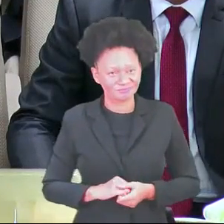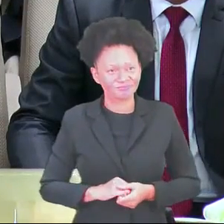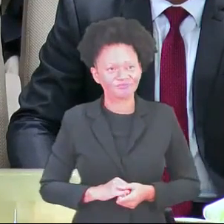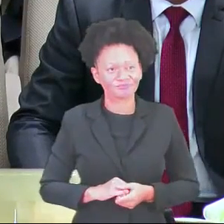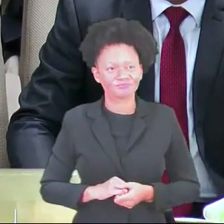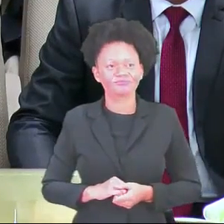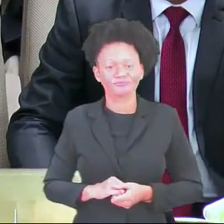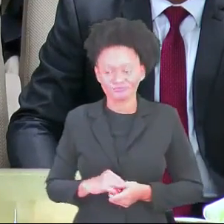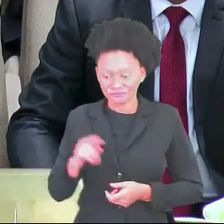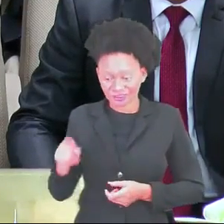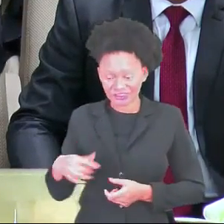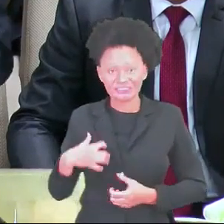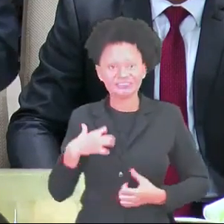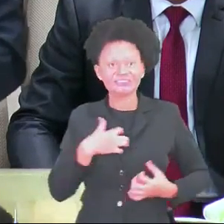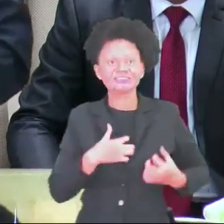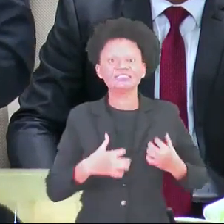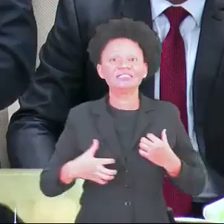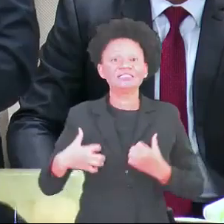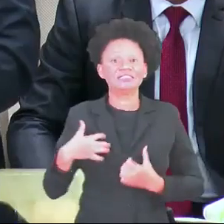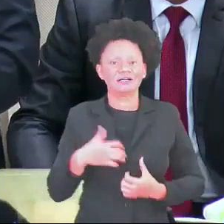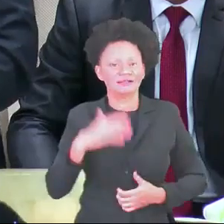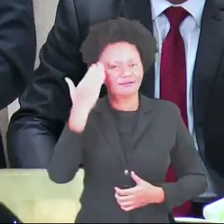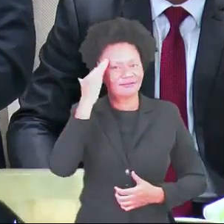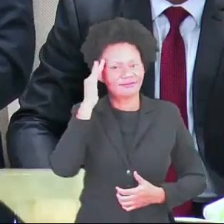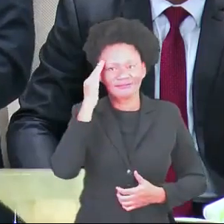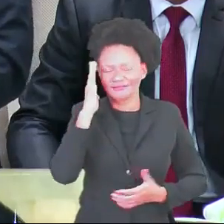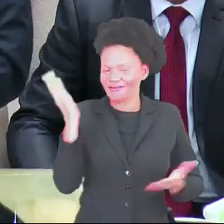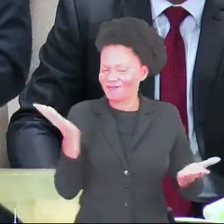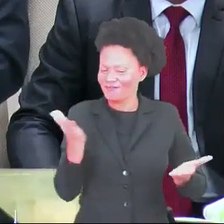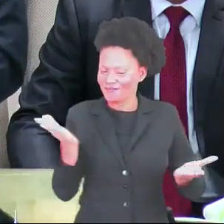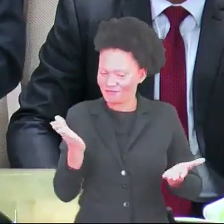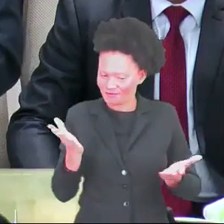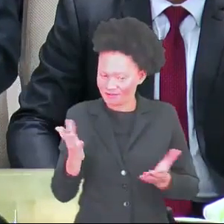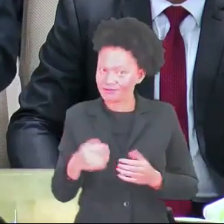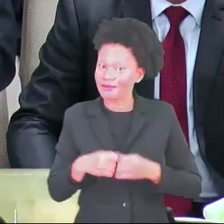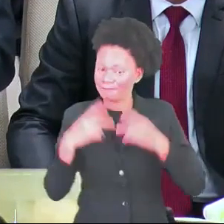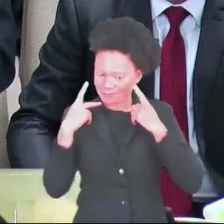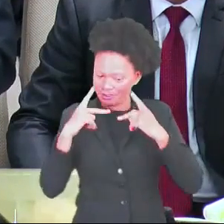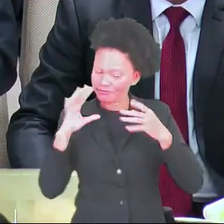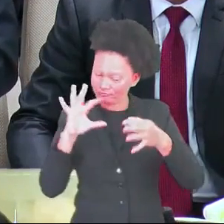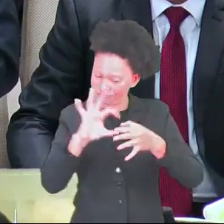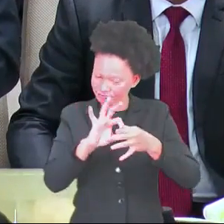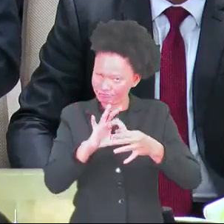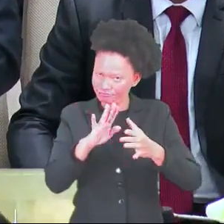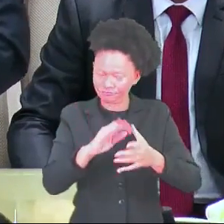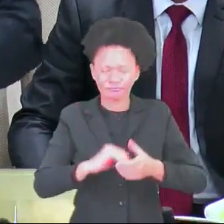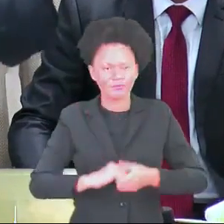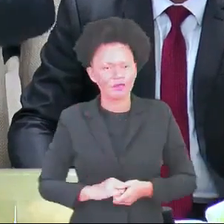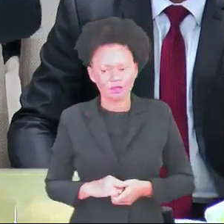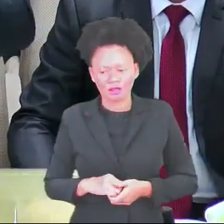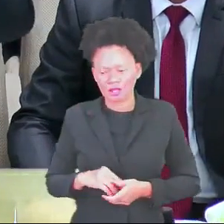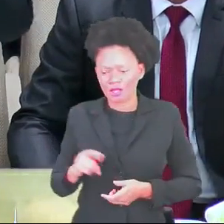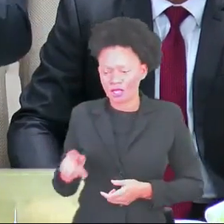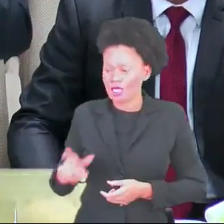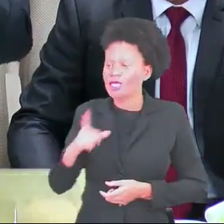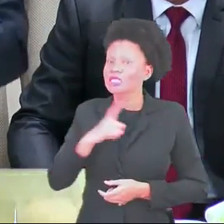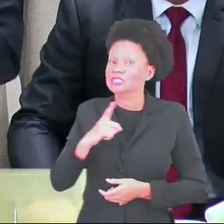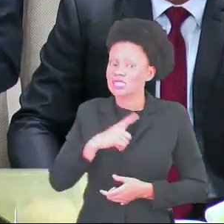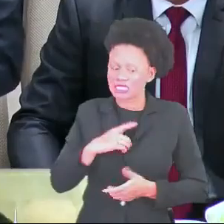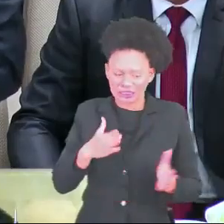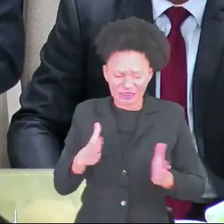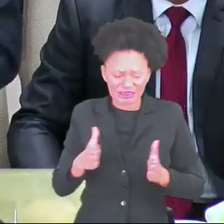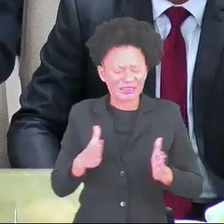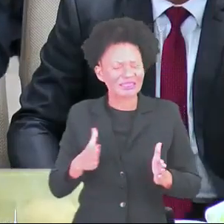Ela teve aflição porque ela não entendeu o que eu vou dizer para você agora há pouco. Na mensagem, ela disse, eu tive esse tempo